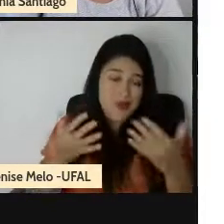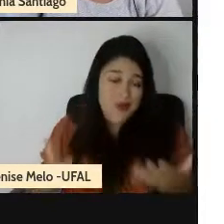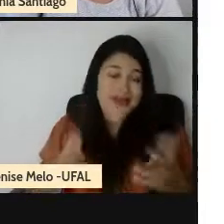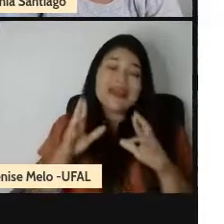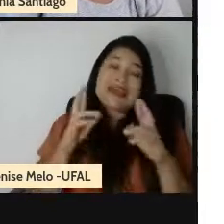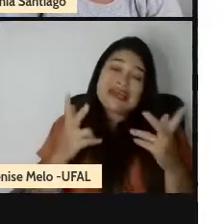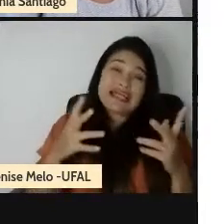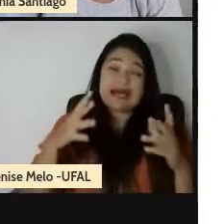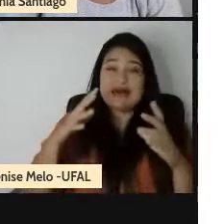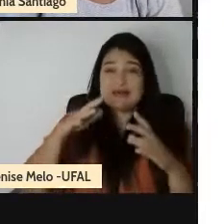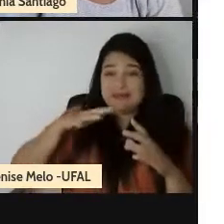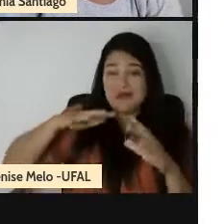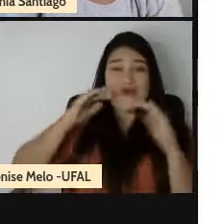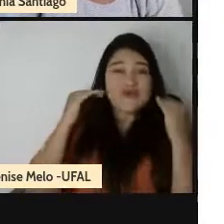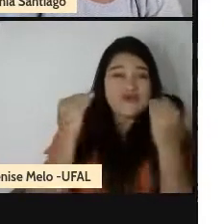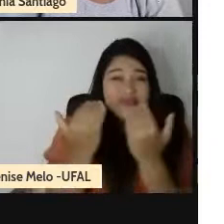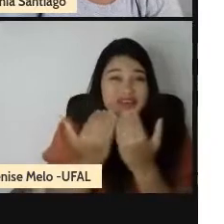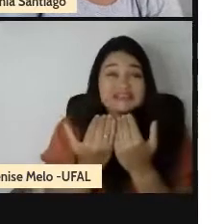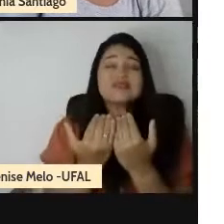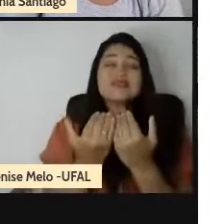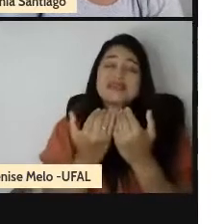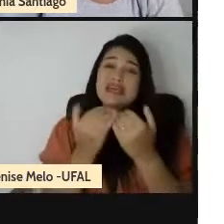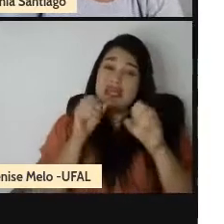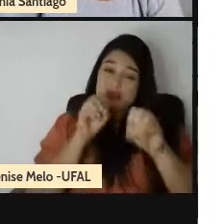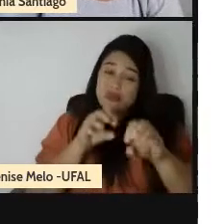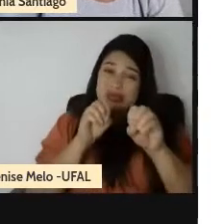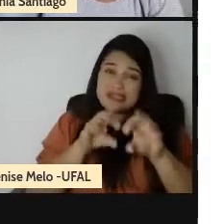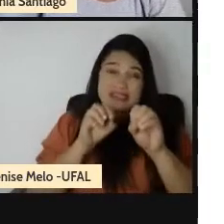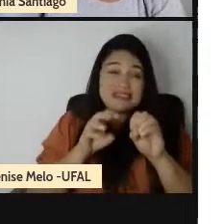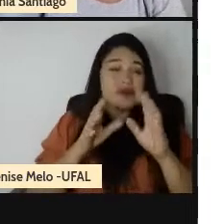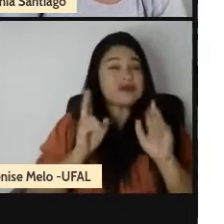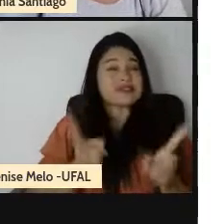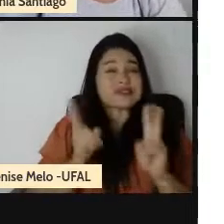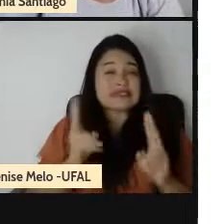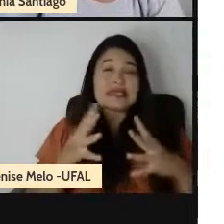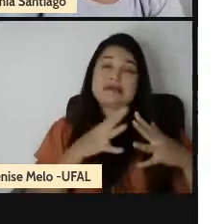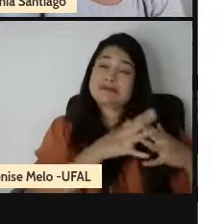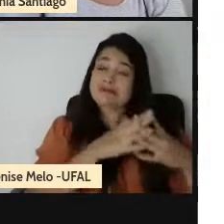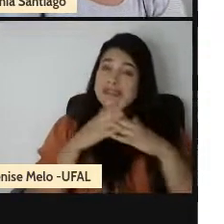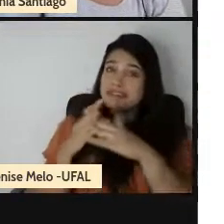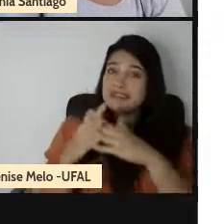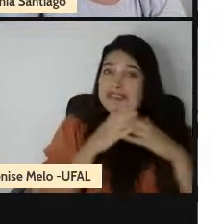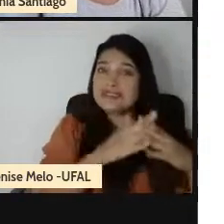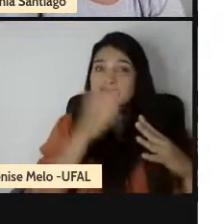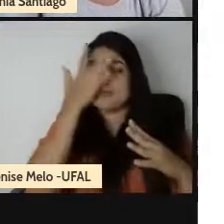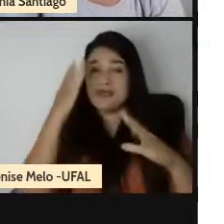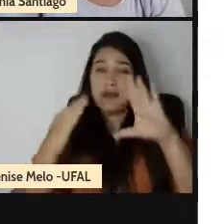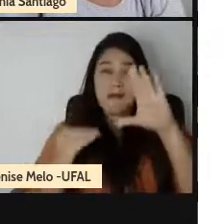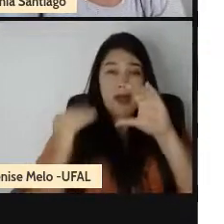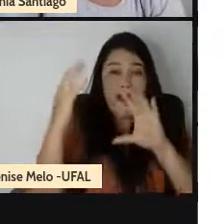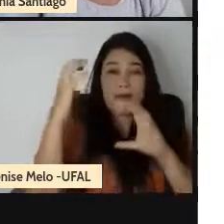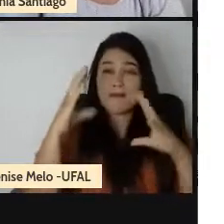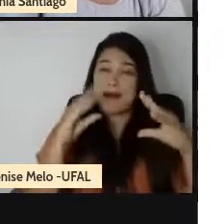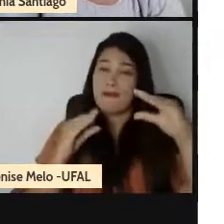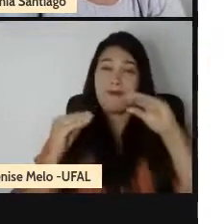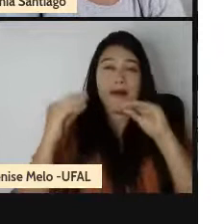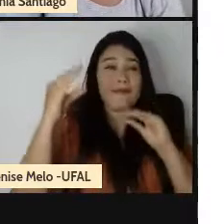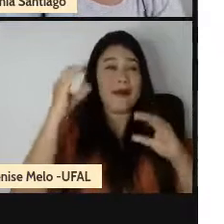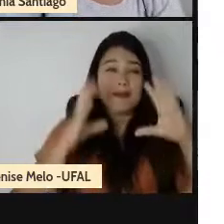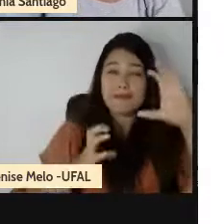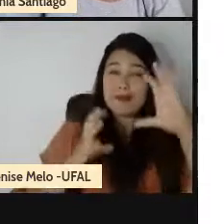muito tumultuado, né? Muitas pessoas querem falar, há discordâncias, concordâncias com o texto, então